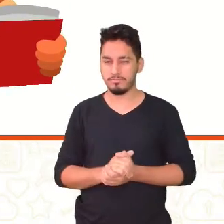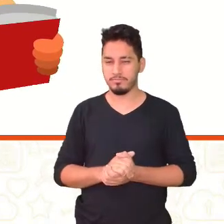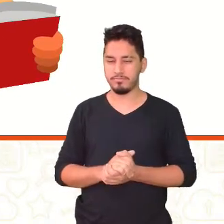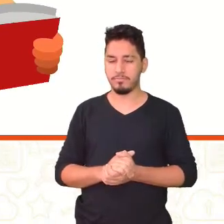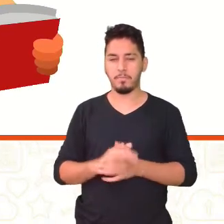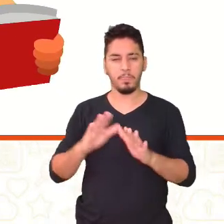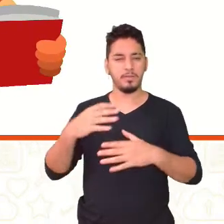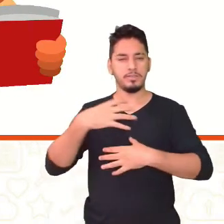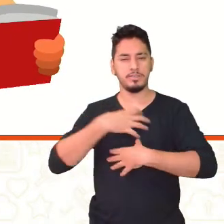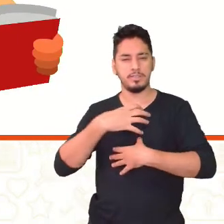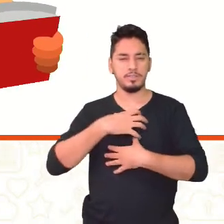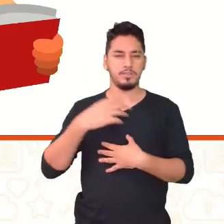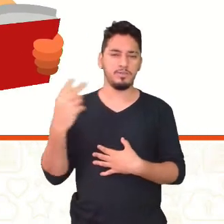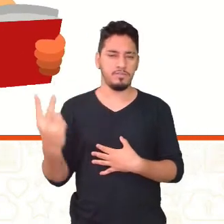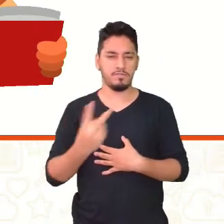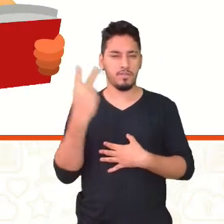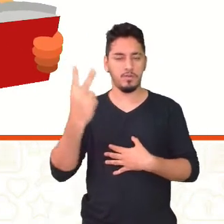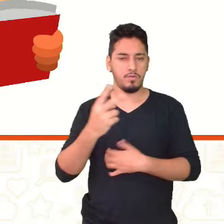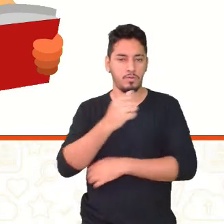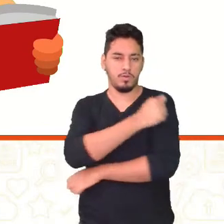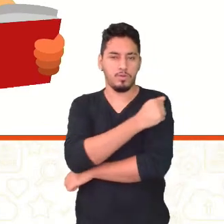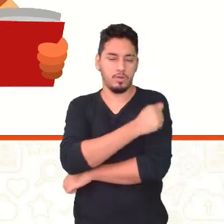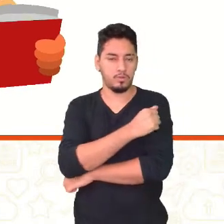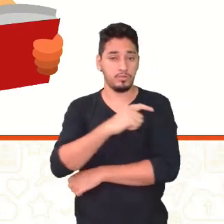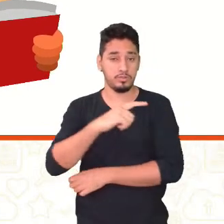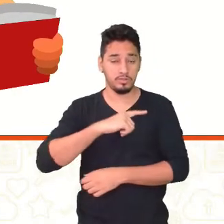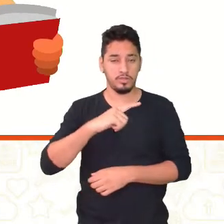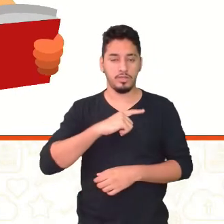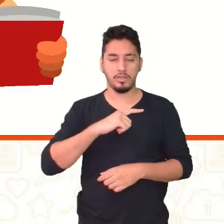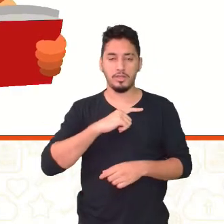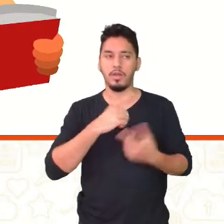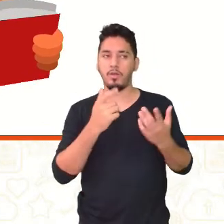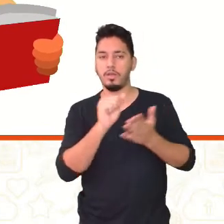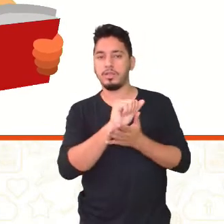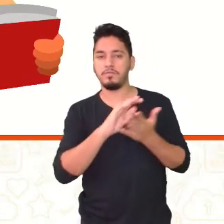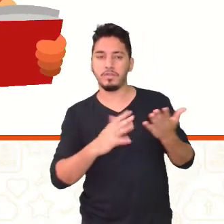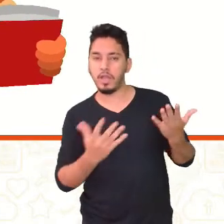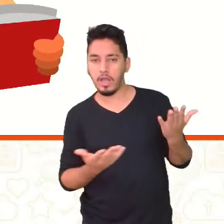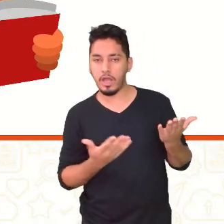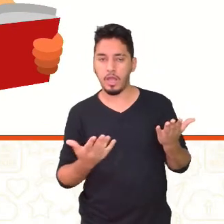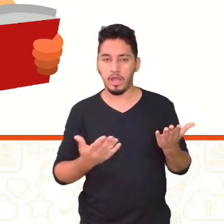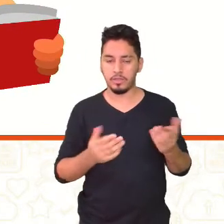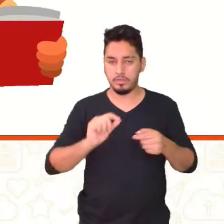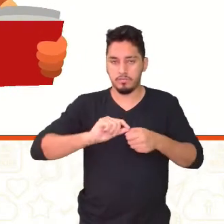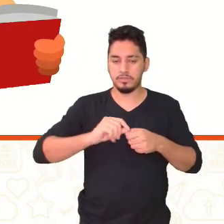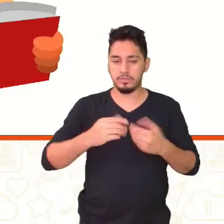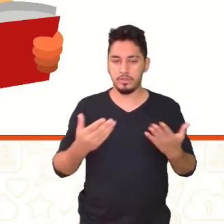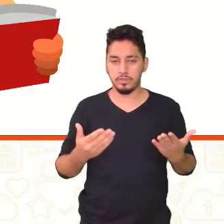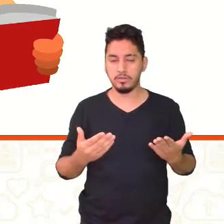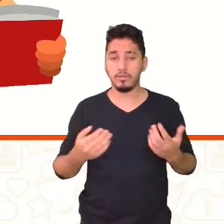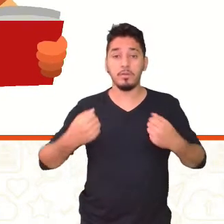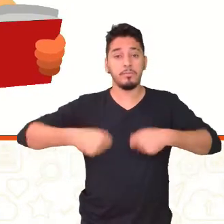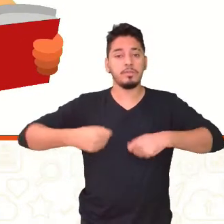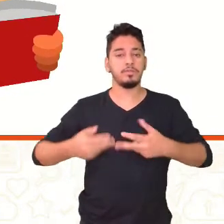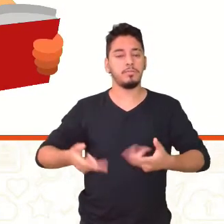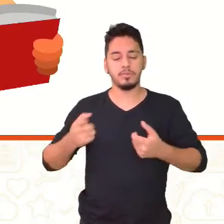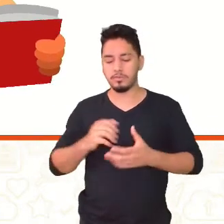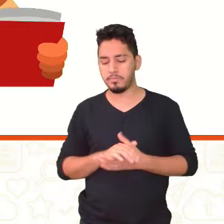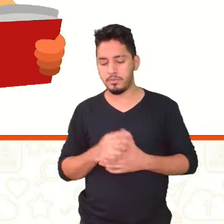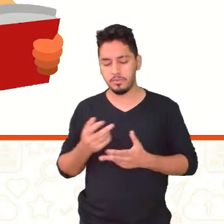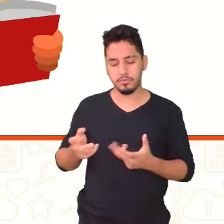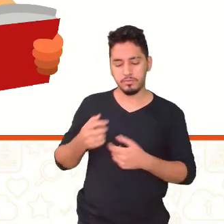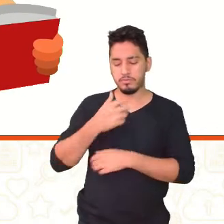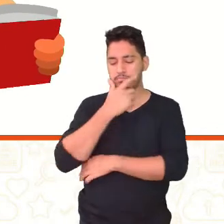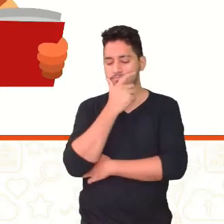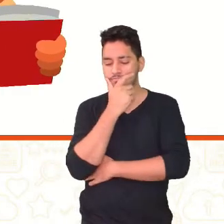esse sentido de valor que o estudante atribui a uma atividade que está sendo desenvolvida precisa ser percebido, né,